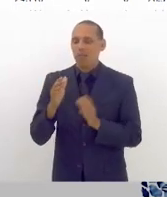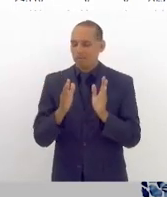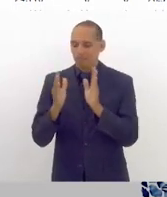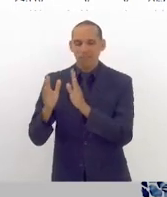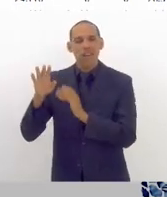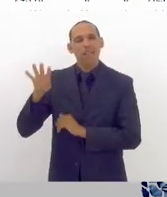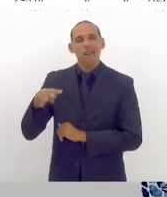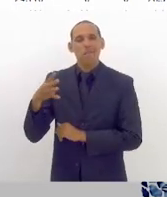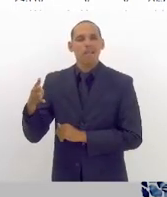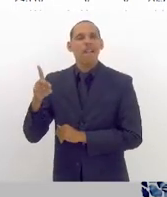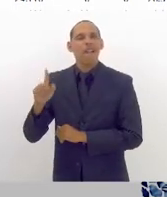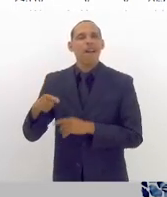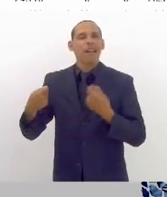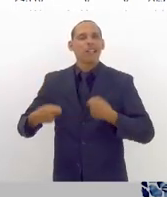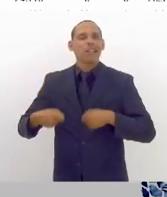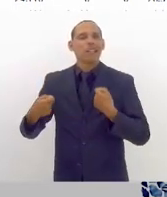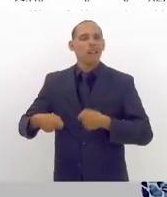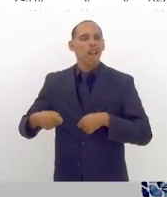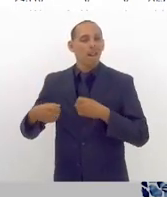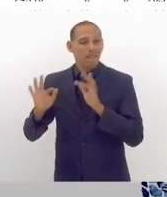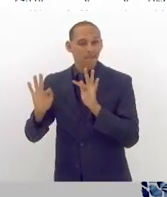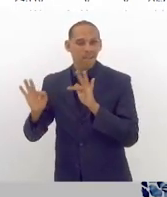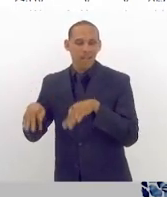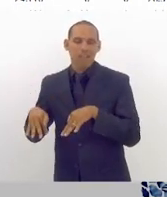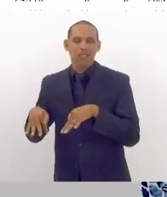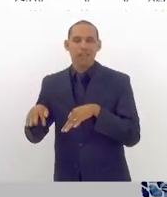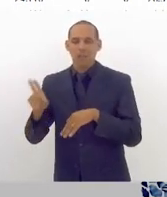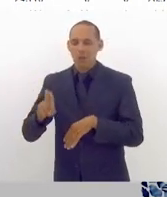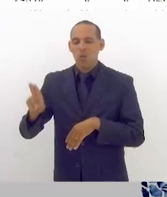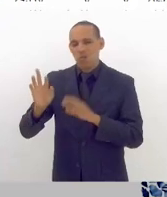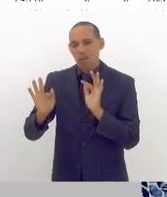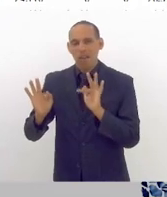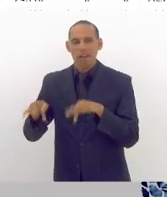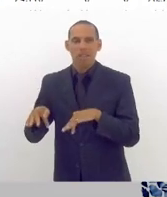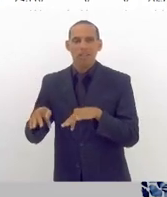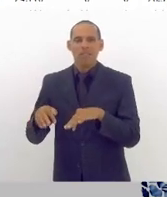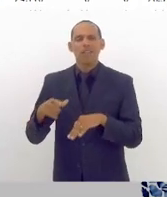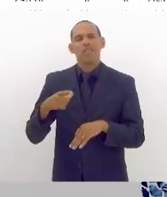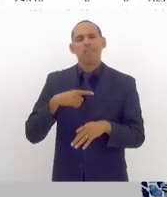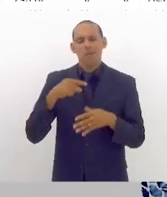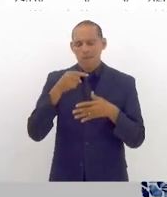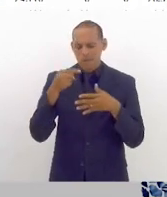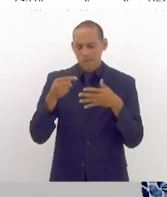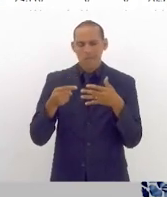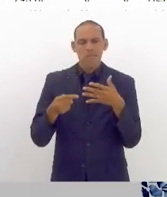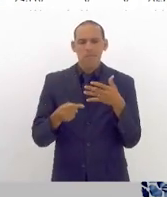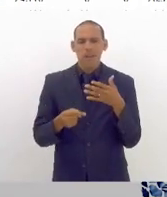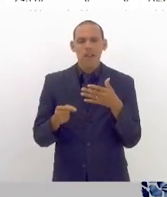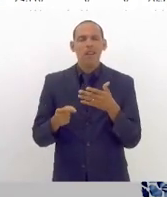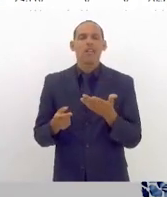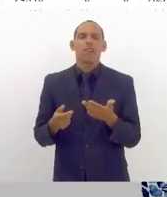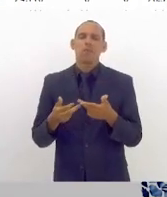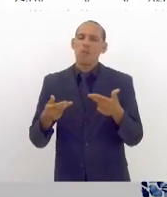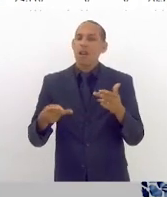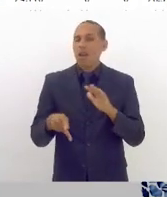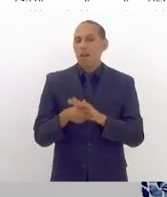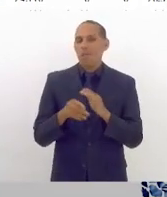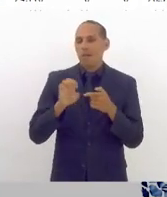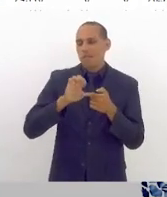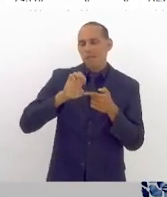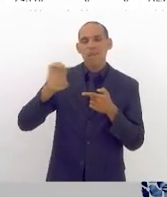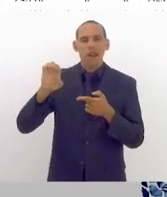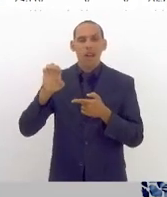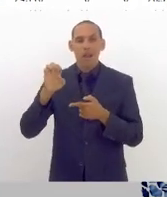né a demanda para uso final e a gente tem vários componentes da demanda final de exportações para o resto do Brasil exportações